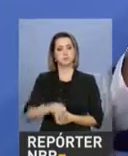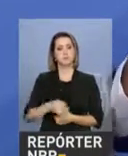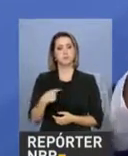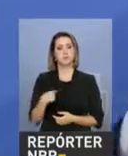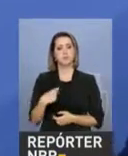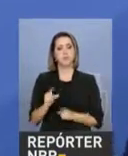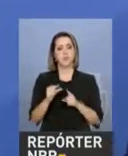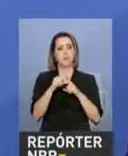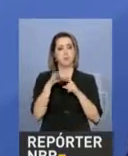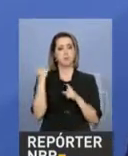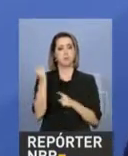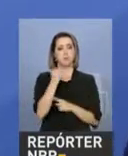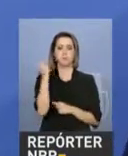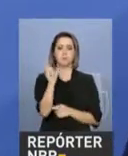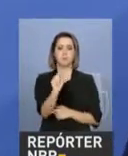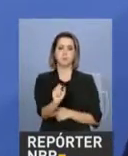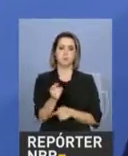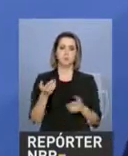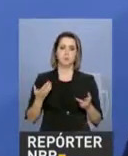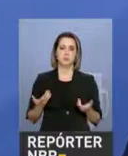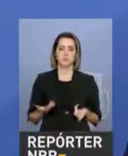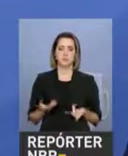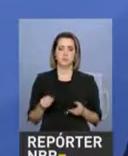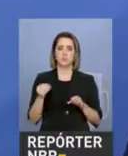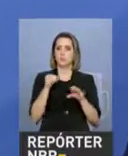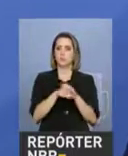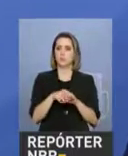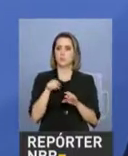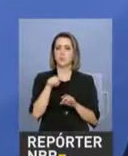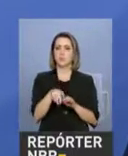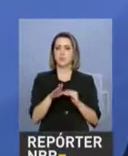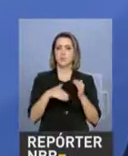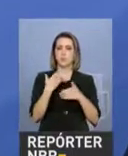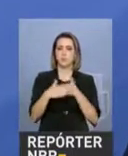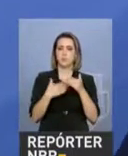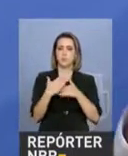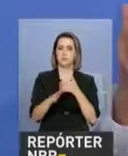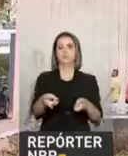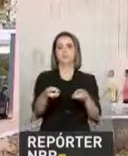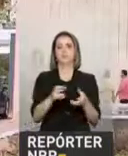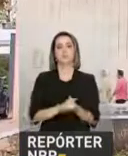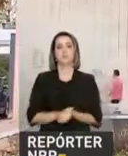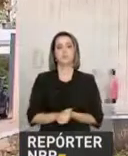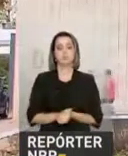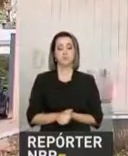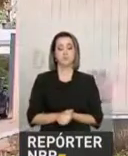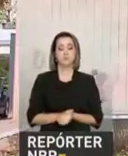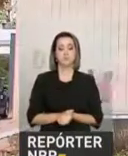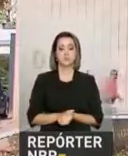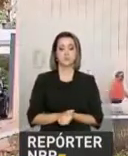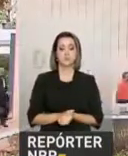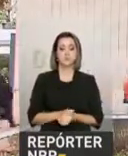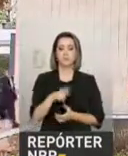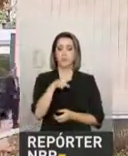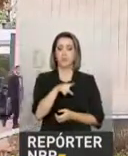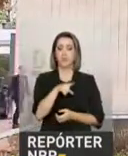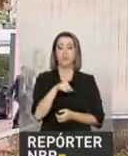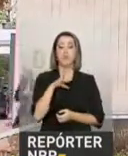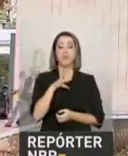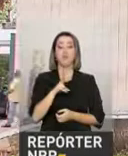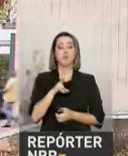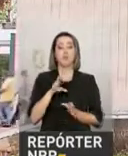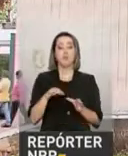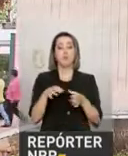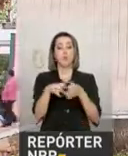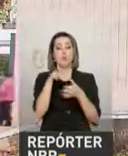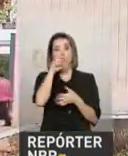uma palavra importante dentro desse processo como um todo. A força-tarefa do